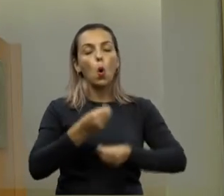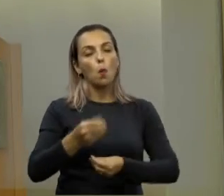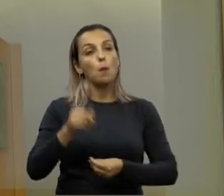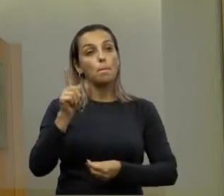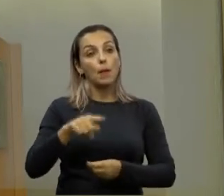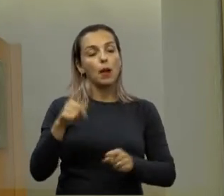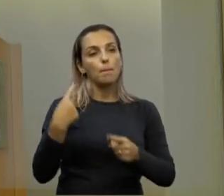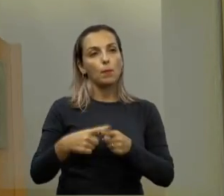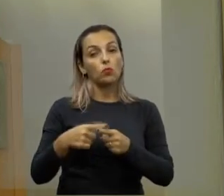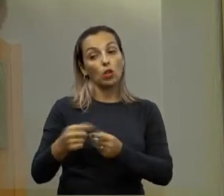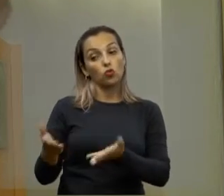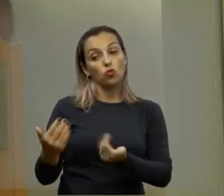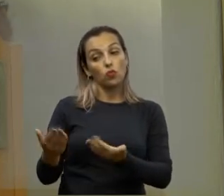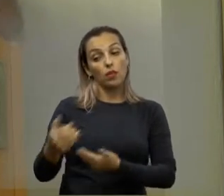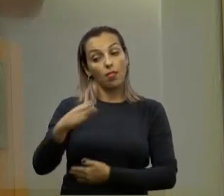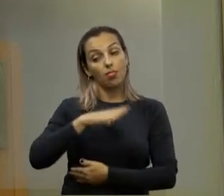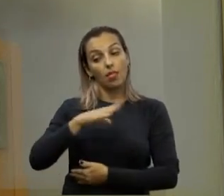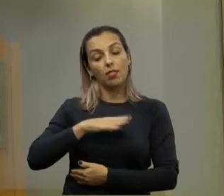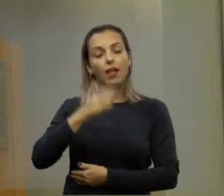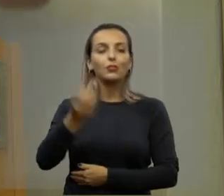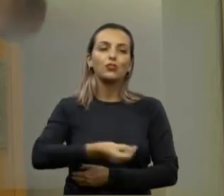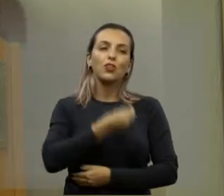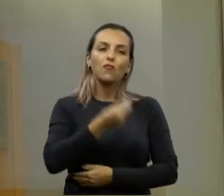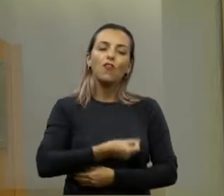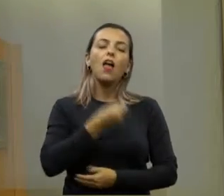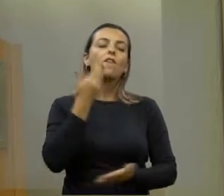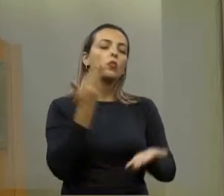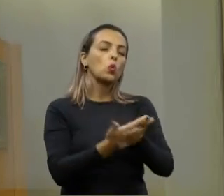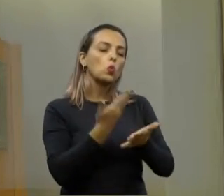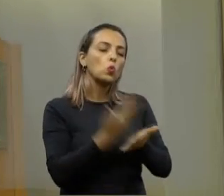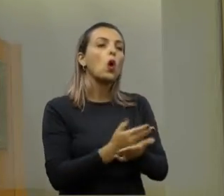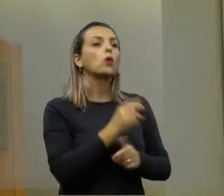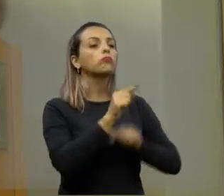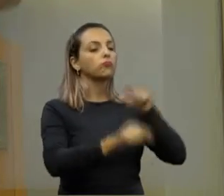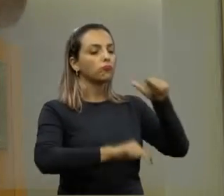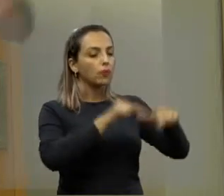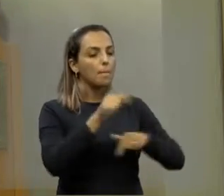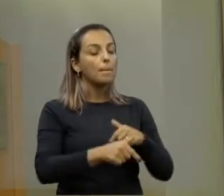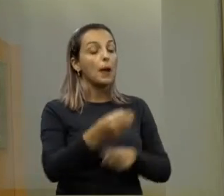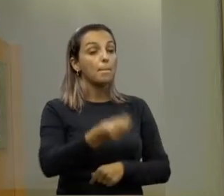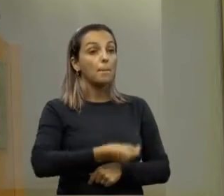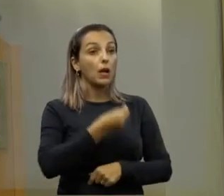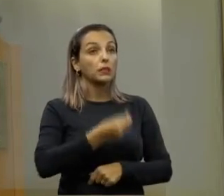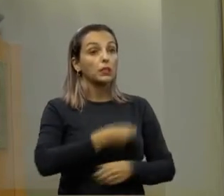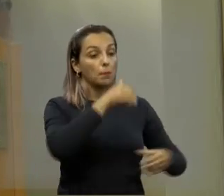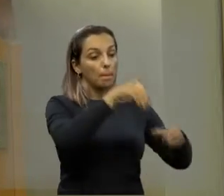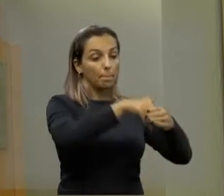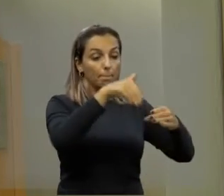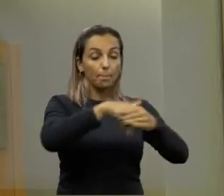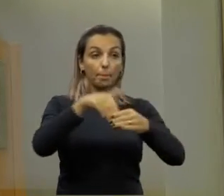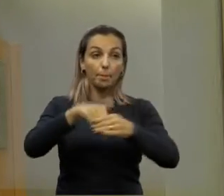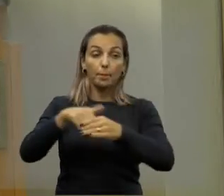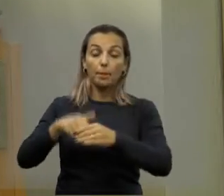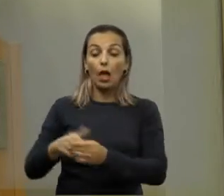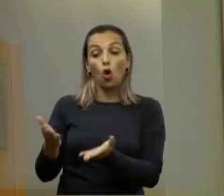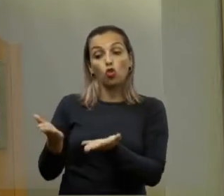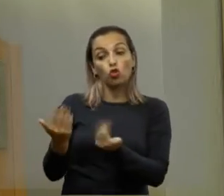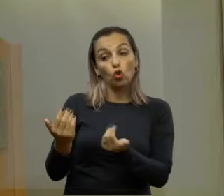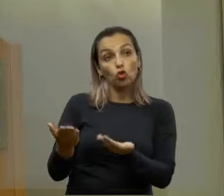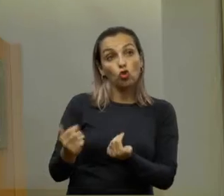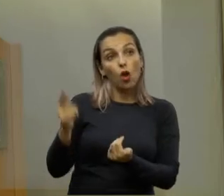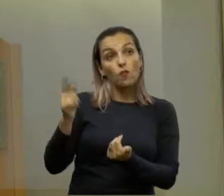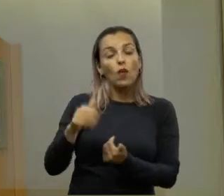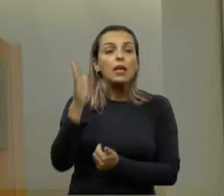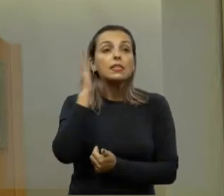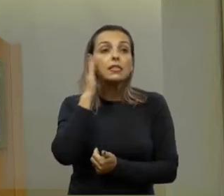ela não só estuda mas ela também trabalha ela participa das grandes decisões nas urnas a juventude tá